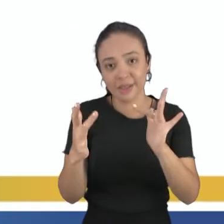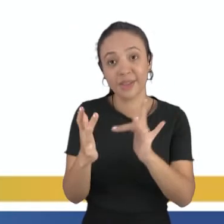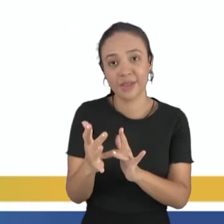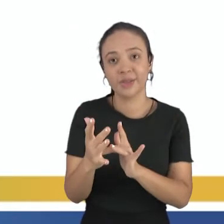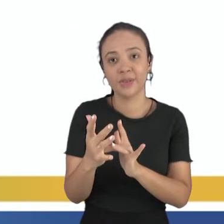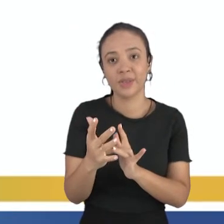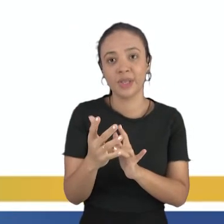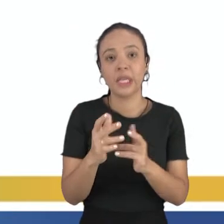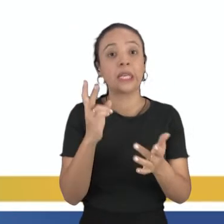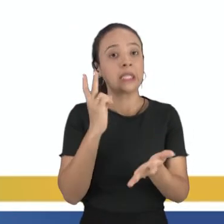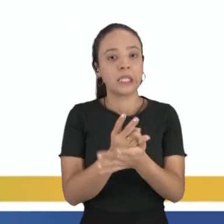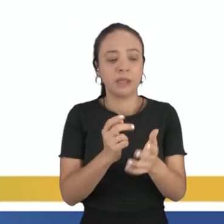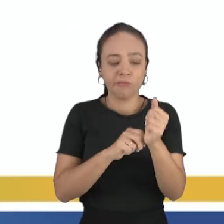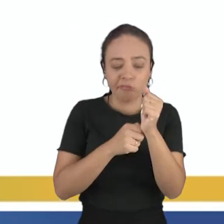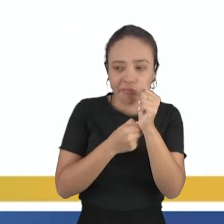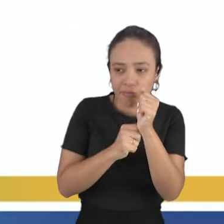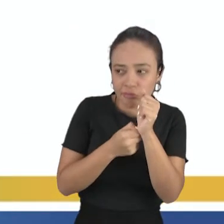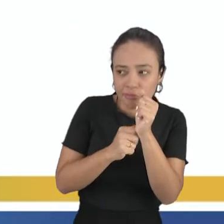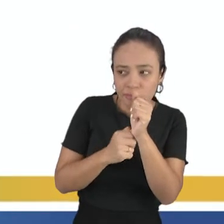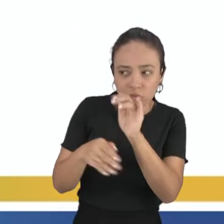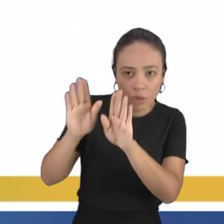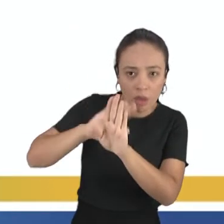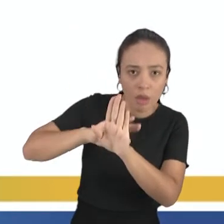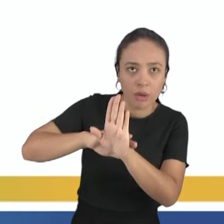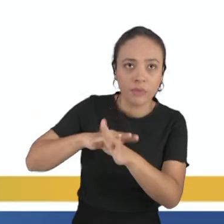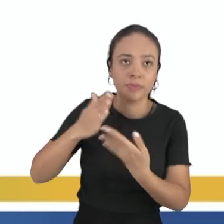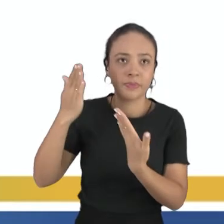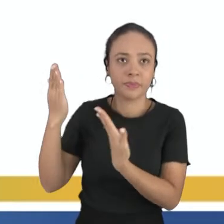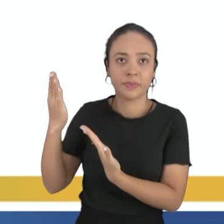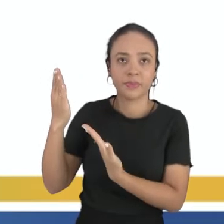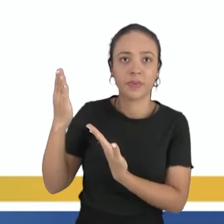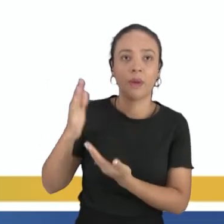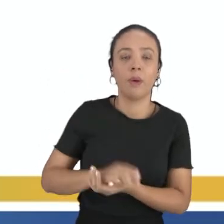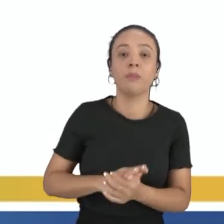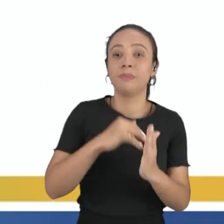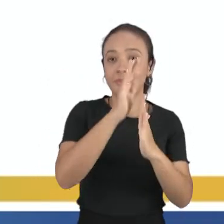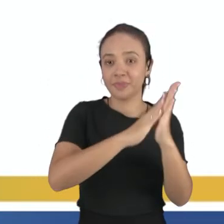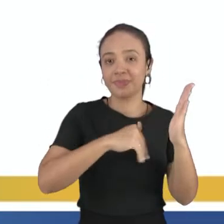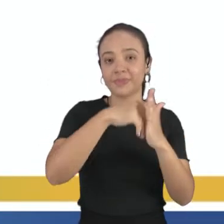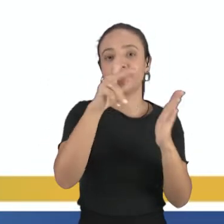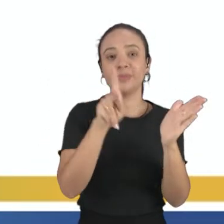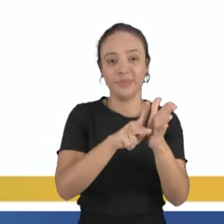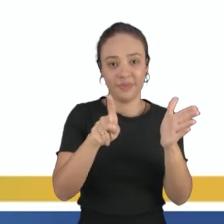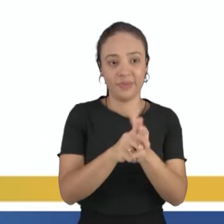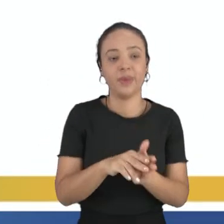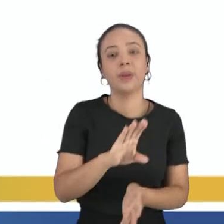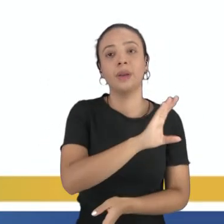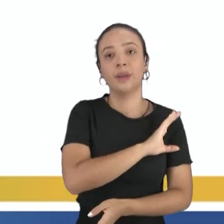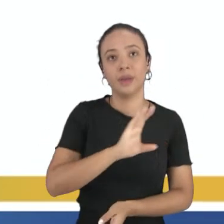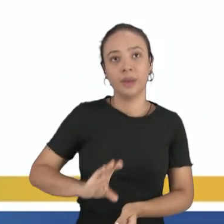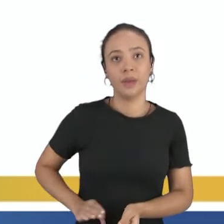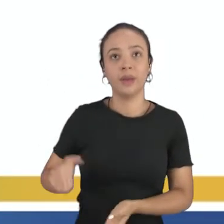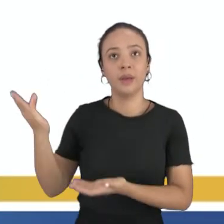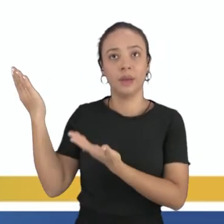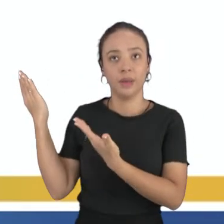escondidos. E aí nós estamos vendo uma pintura do cristianismo primitivo em